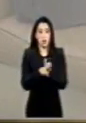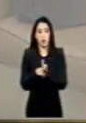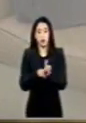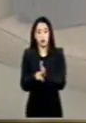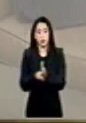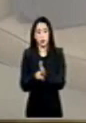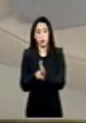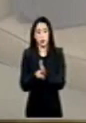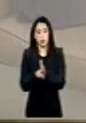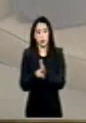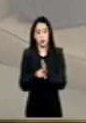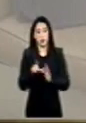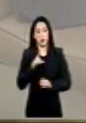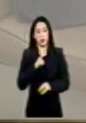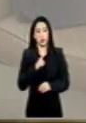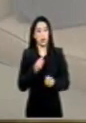possuem